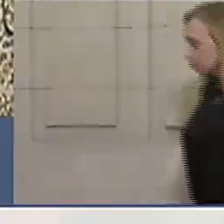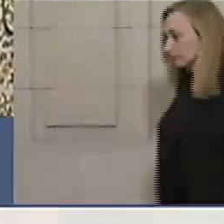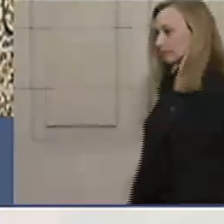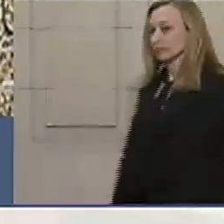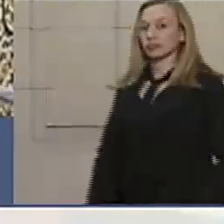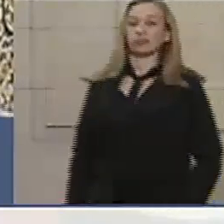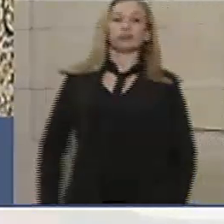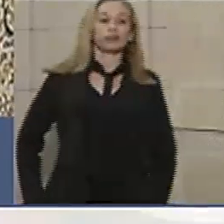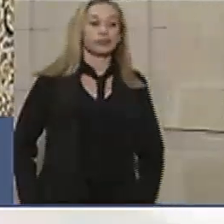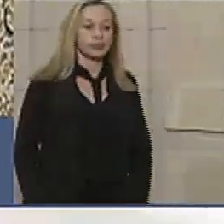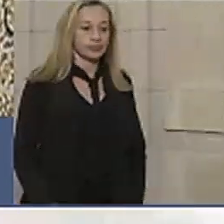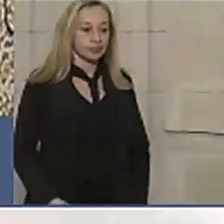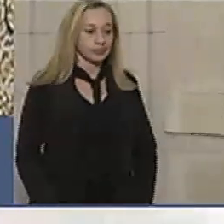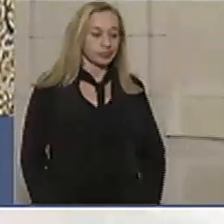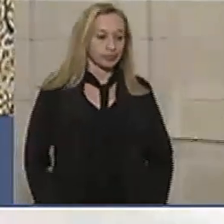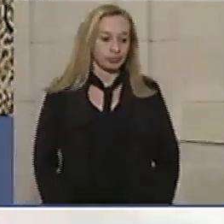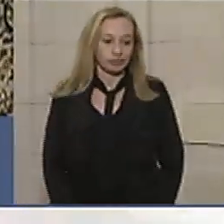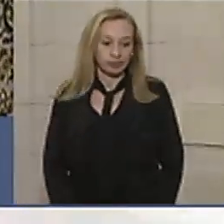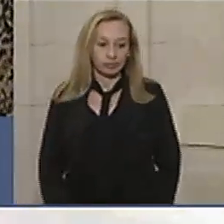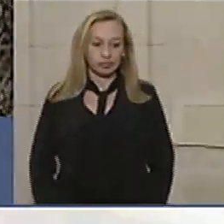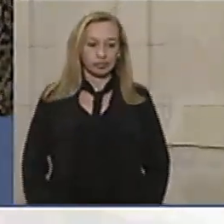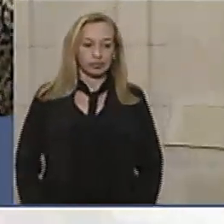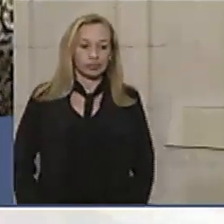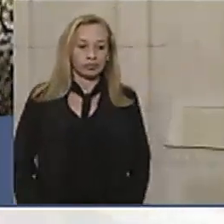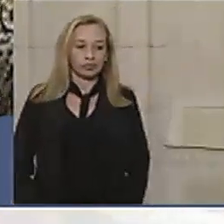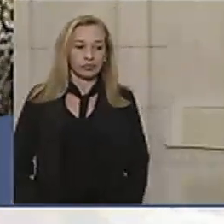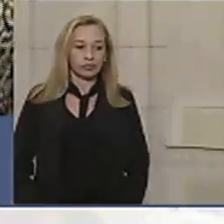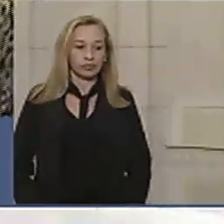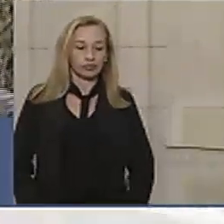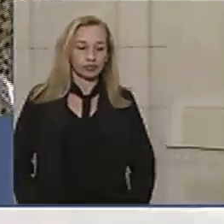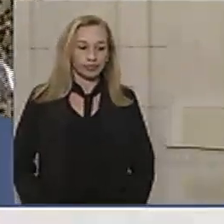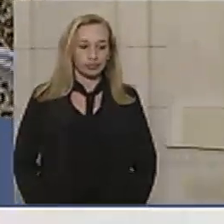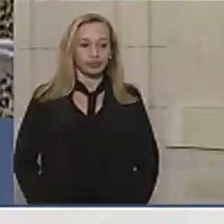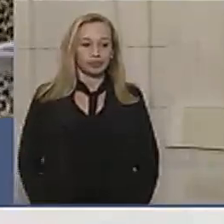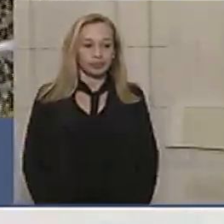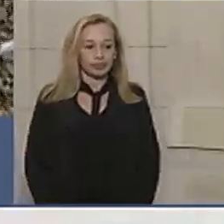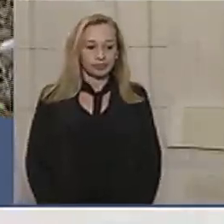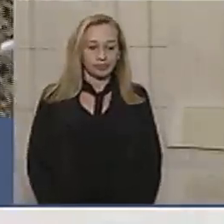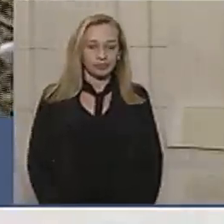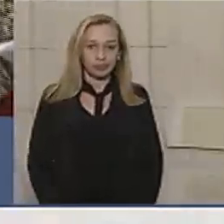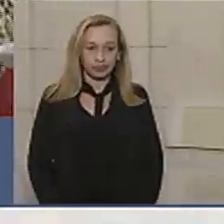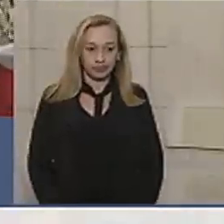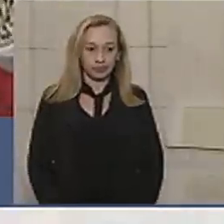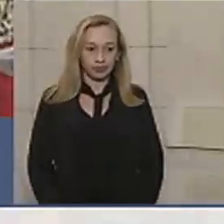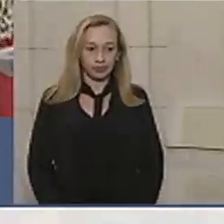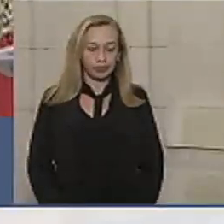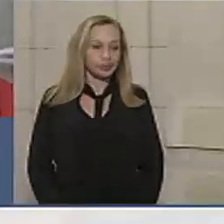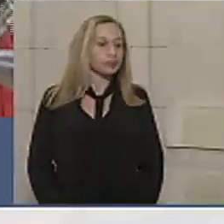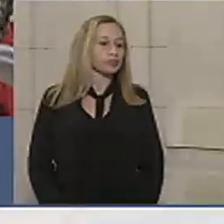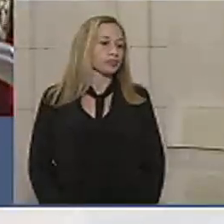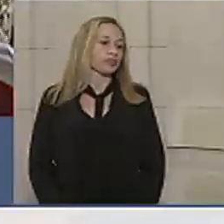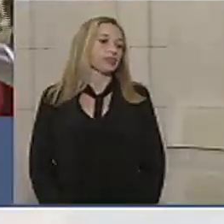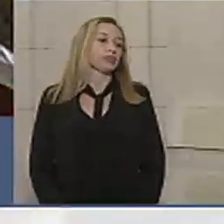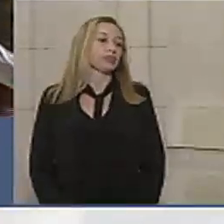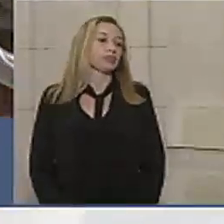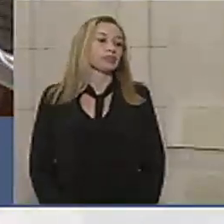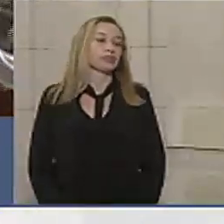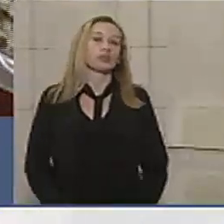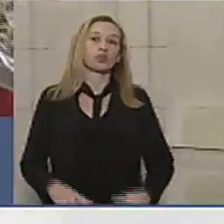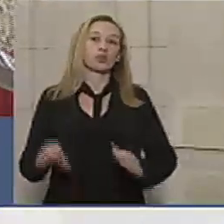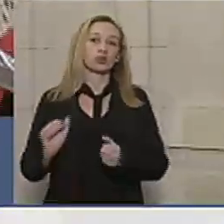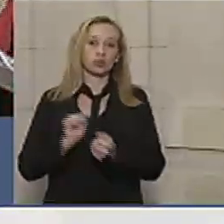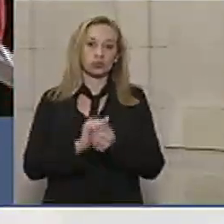região metropolitana, em quaisquer outras formas de contraprestação por parte dos concessionários. Diante do exposto, parecer é pela constitucionalidade com